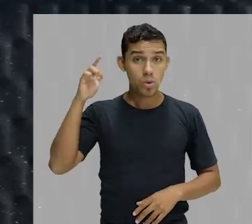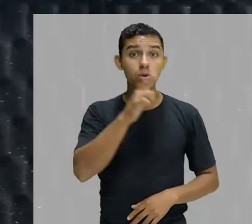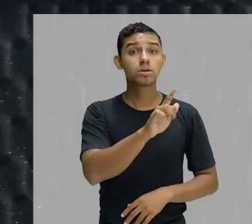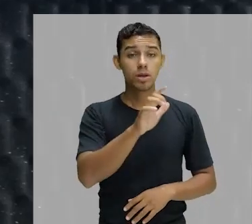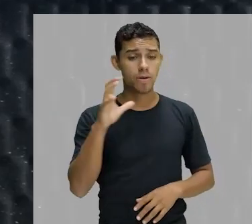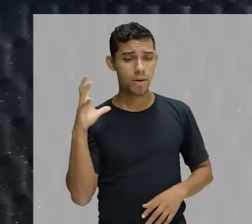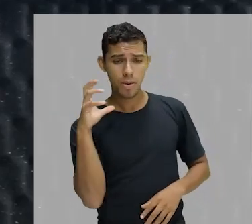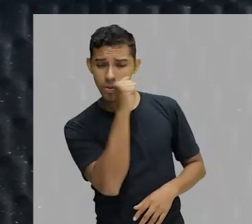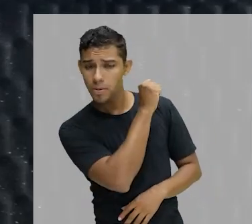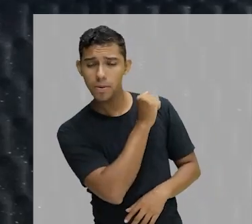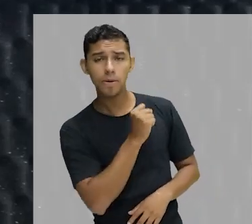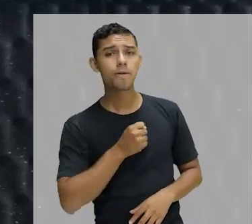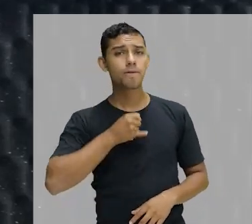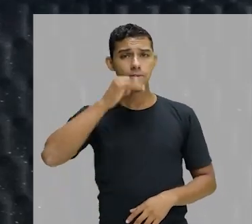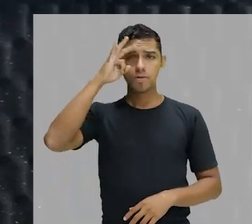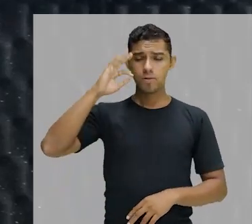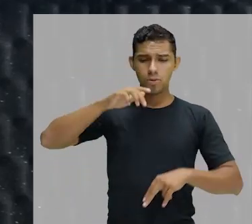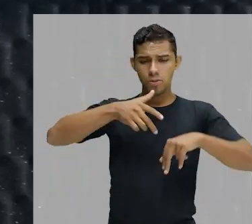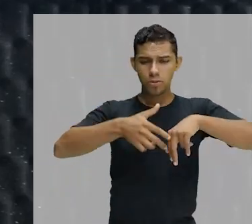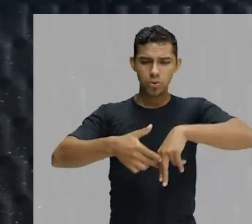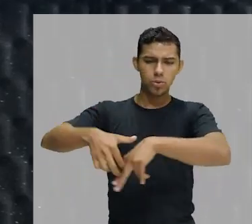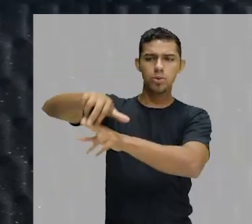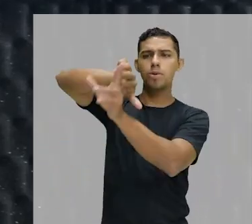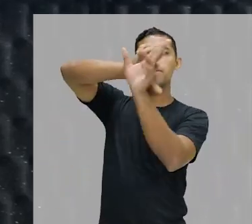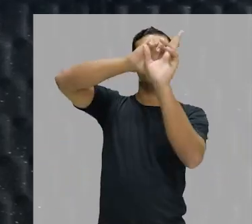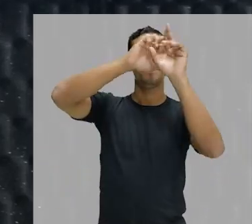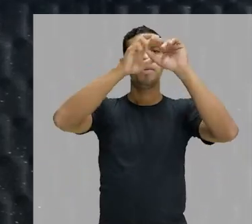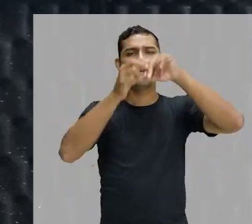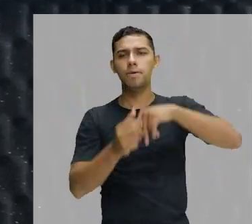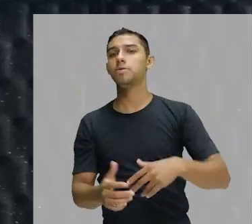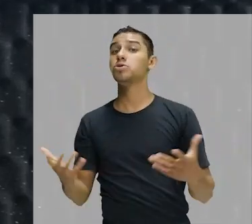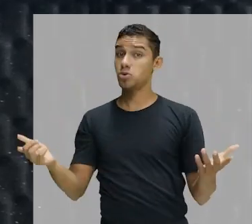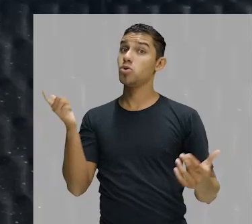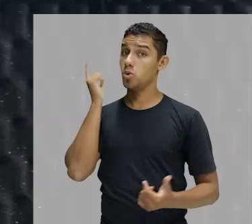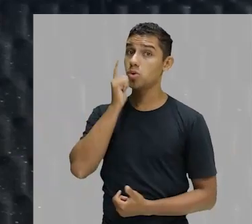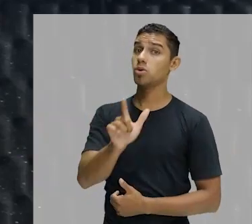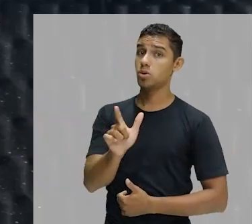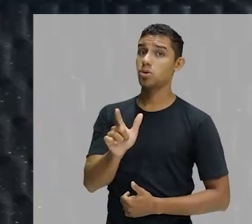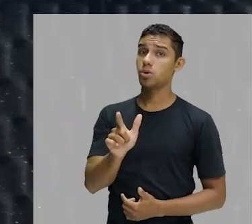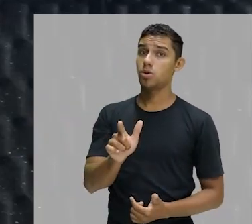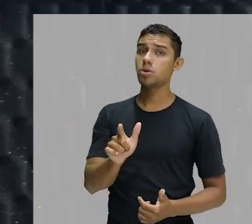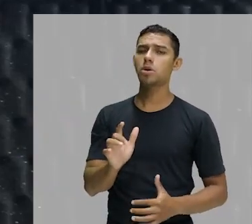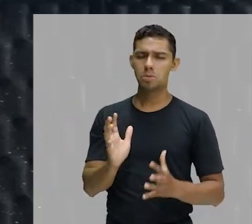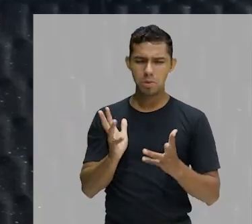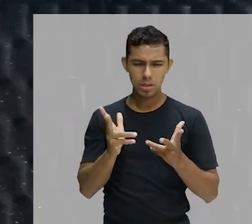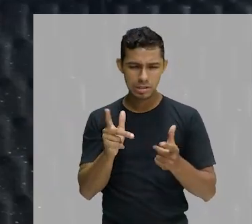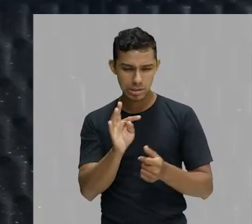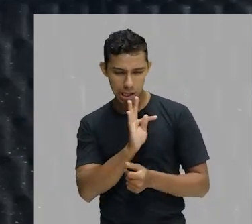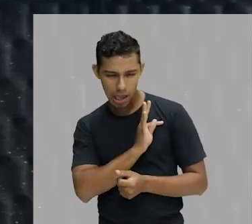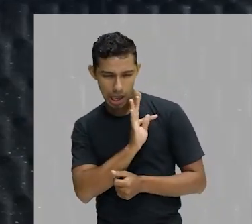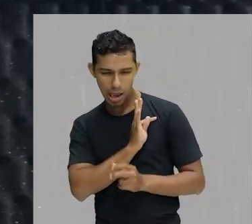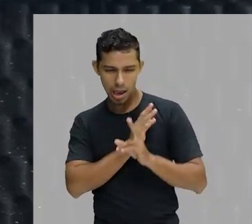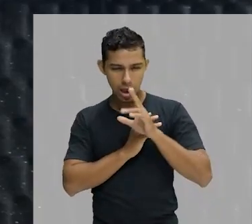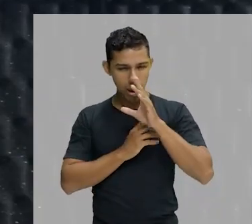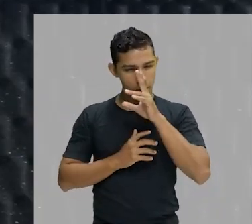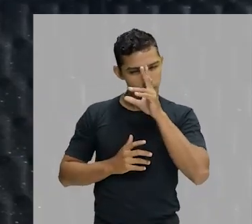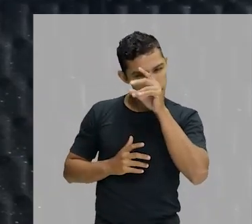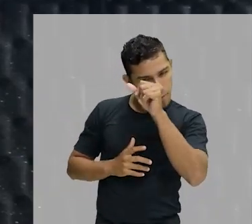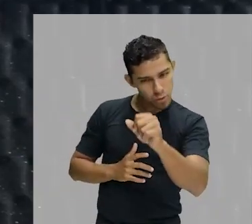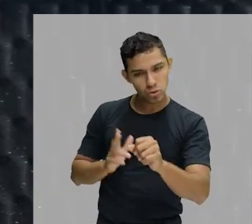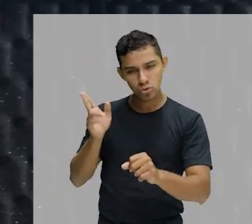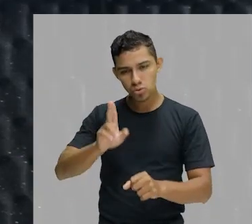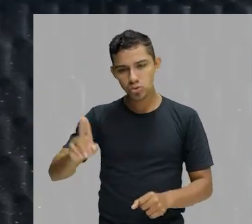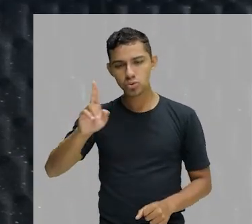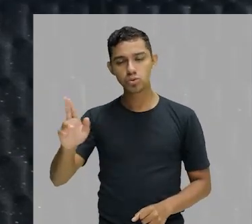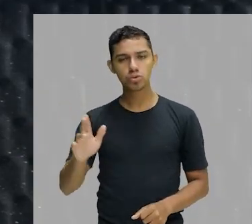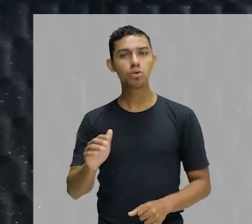para realizar as manobras que eles querem realizar. Então naquele momento ele aplica a força, ele utiliza